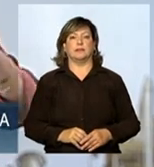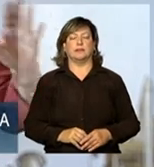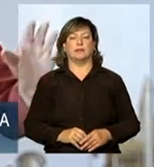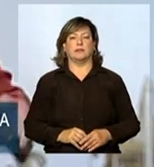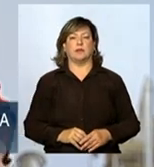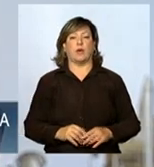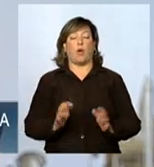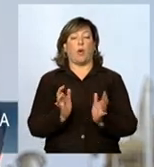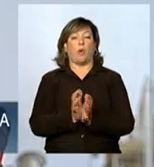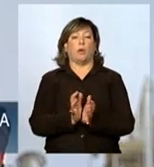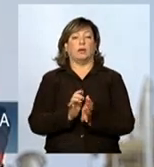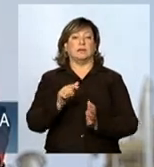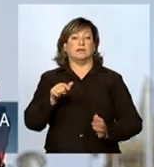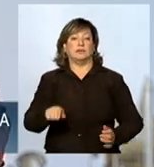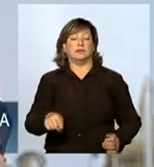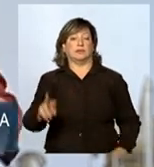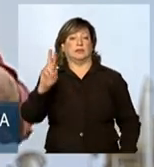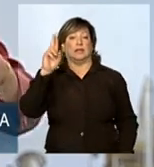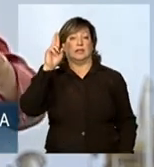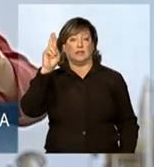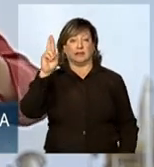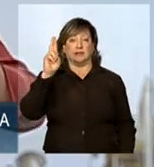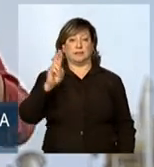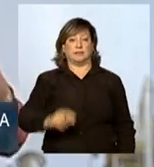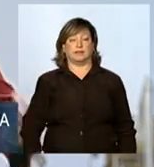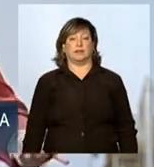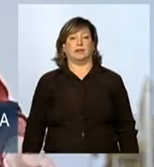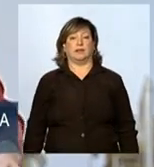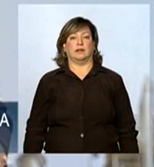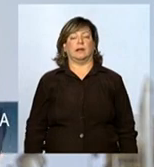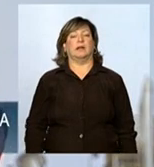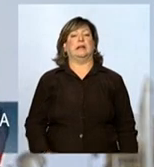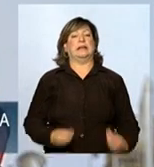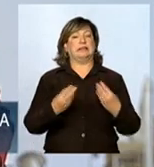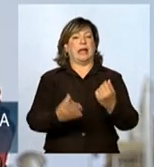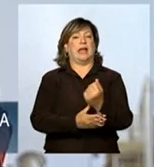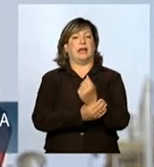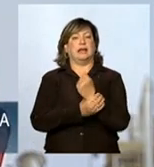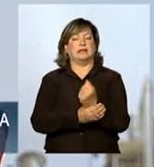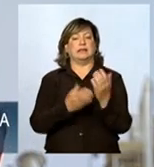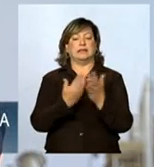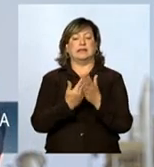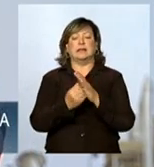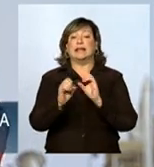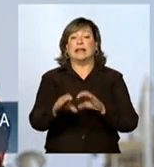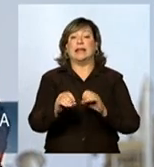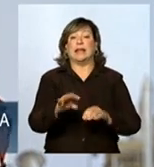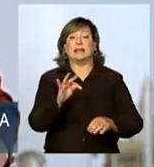o setor responsável por garantir ensino técnico.